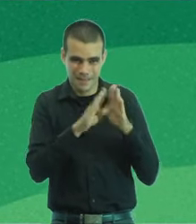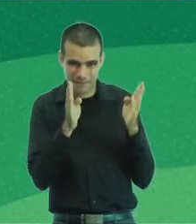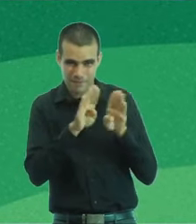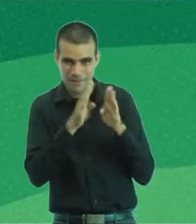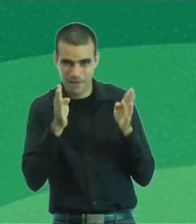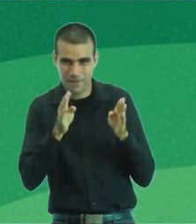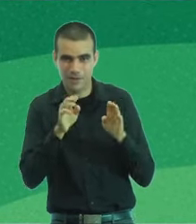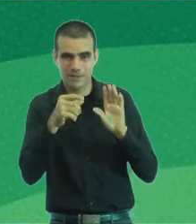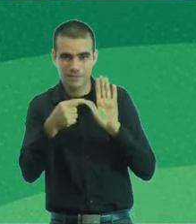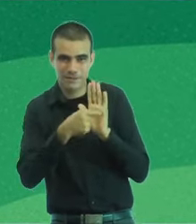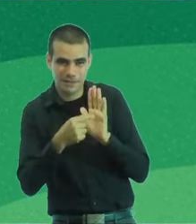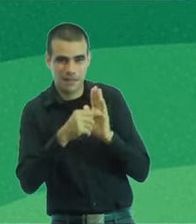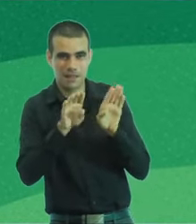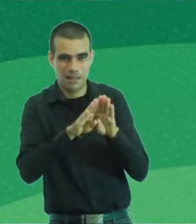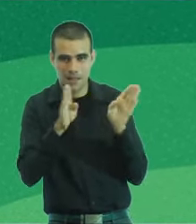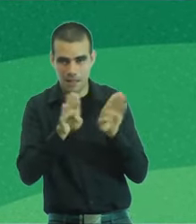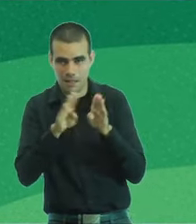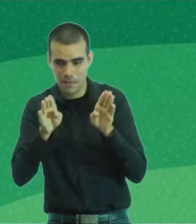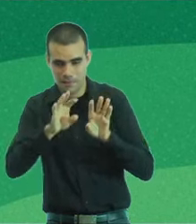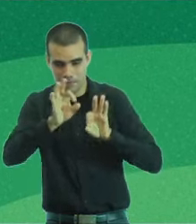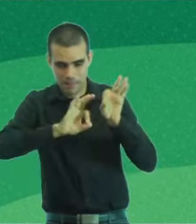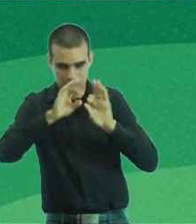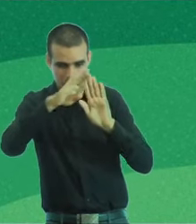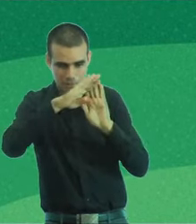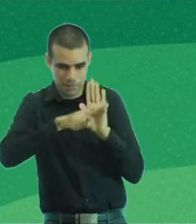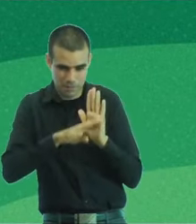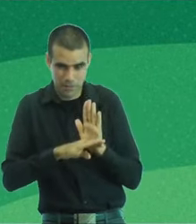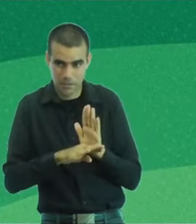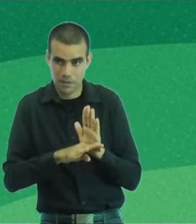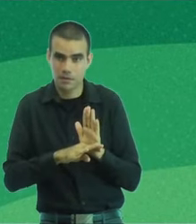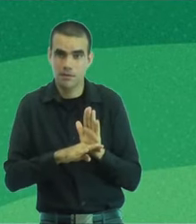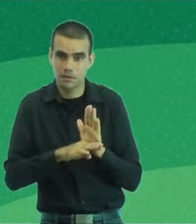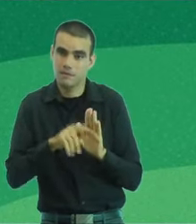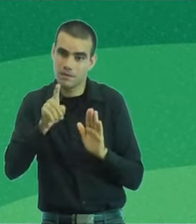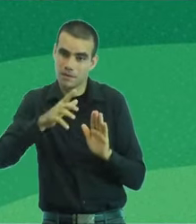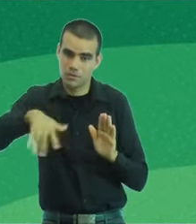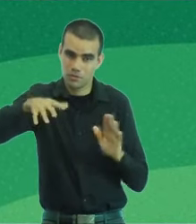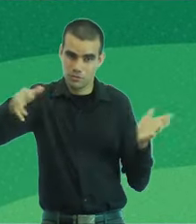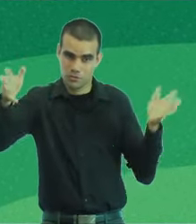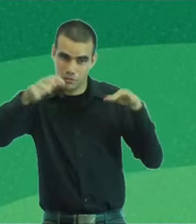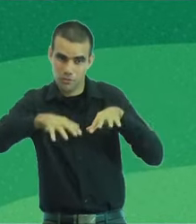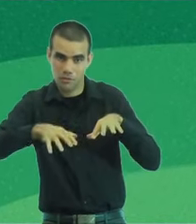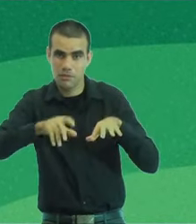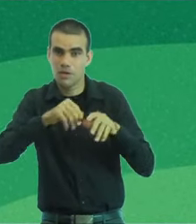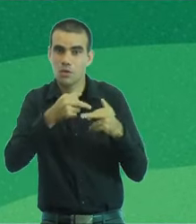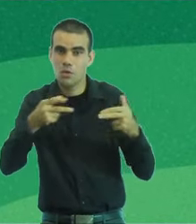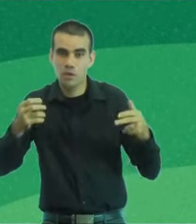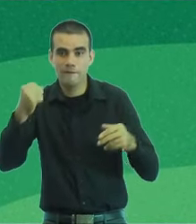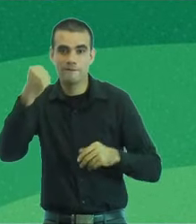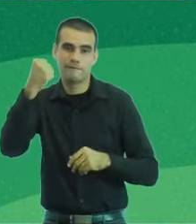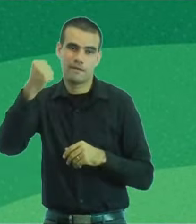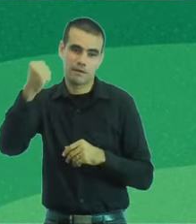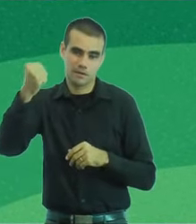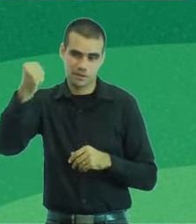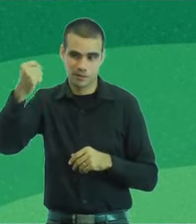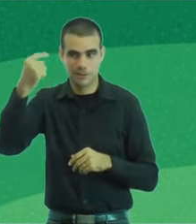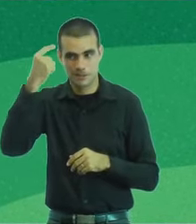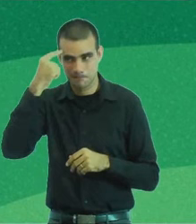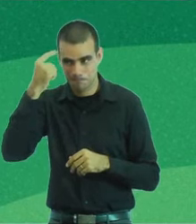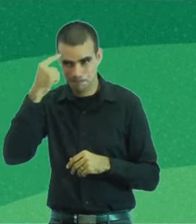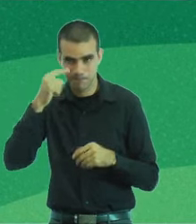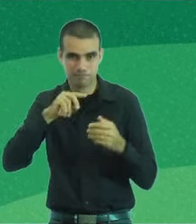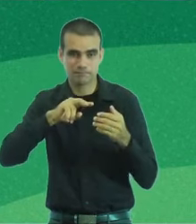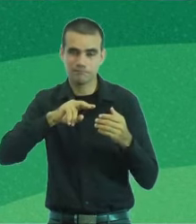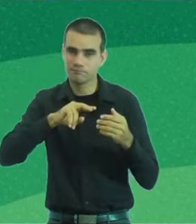livres que a gente usa para programar e os motivos que a gente se encontrou aqui essas coisas elas são muito mais fortes do que a gente pensa num sentido